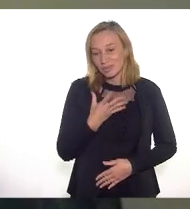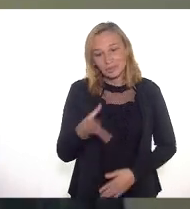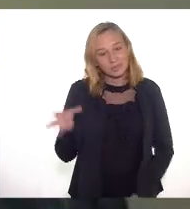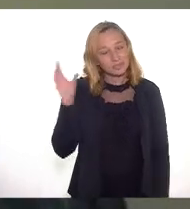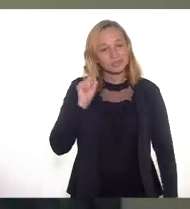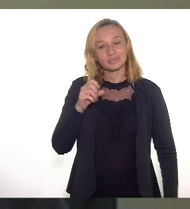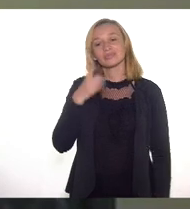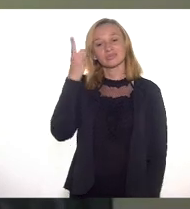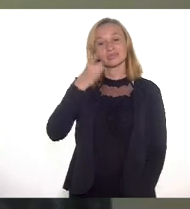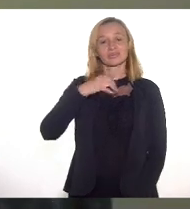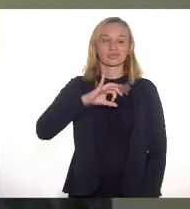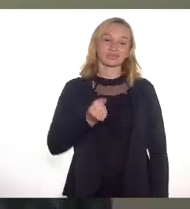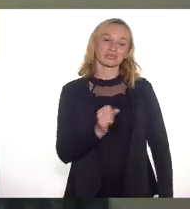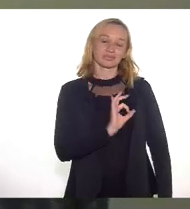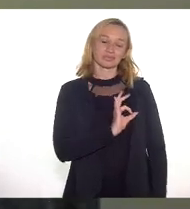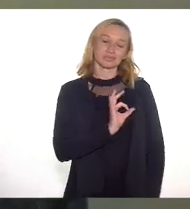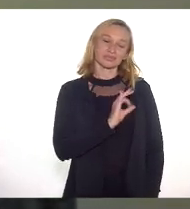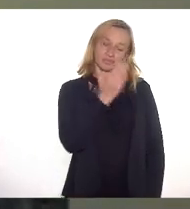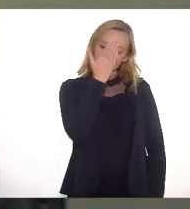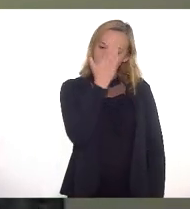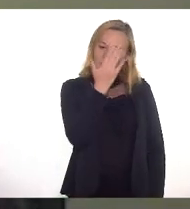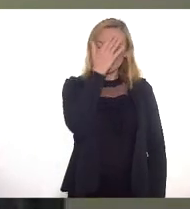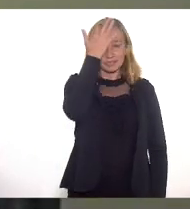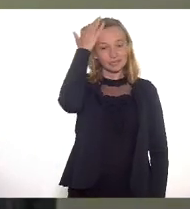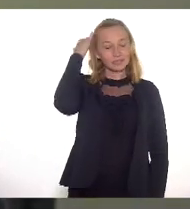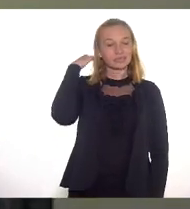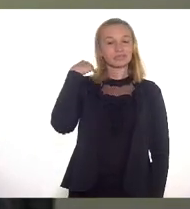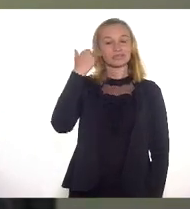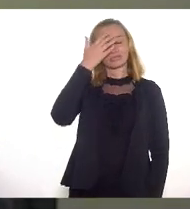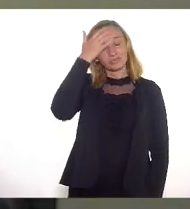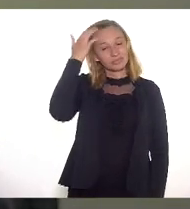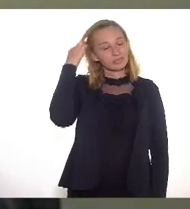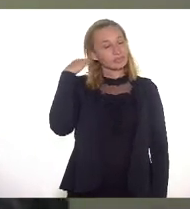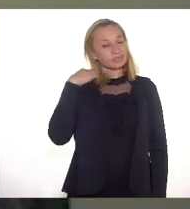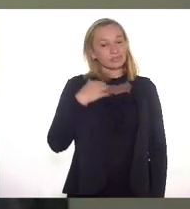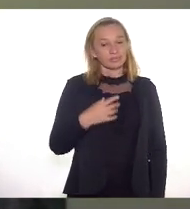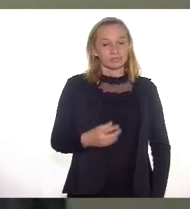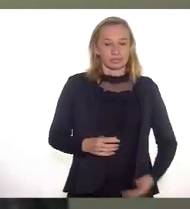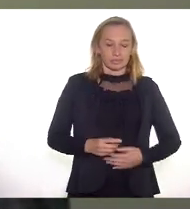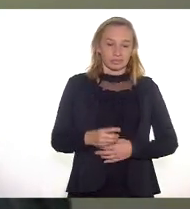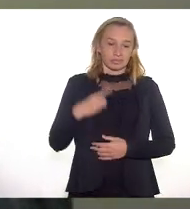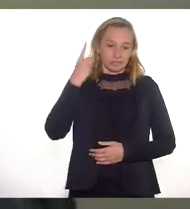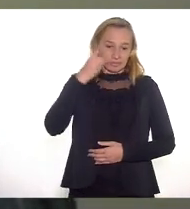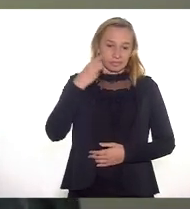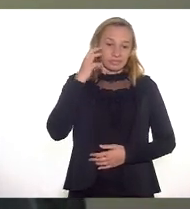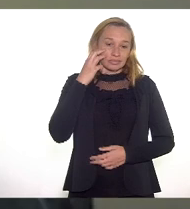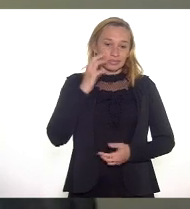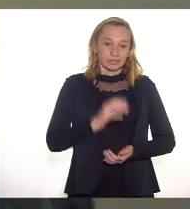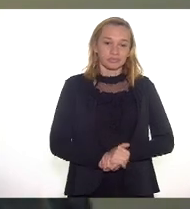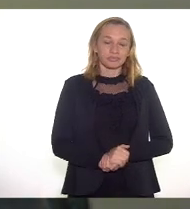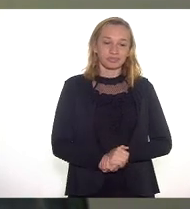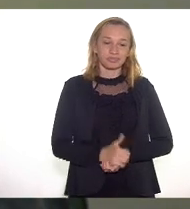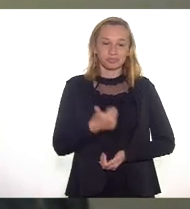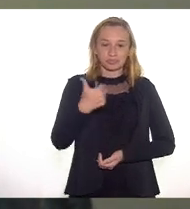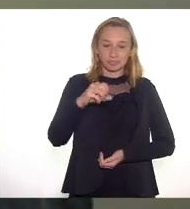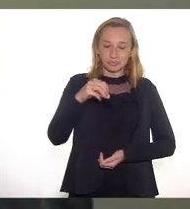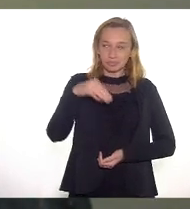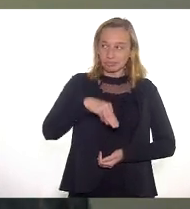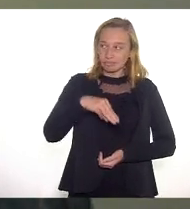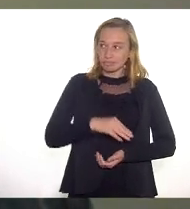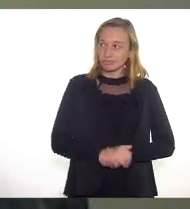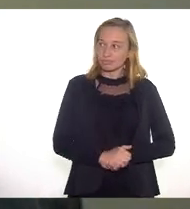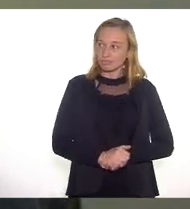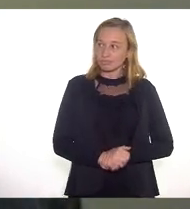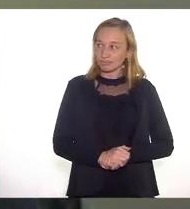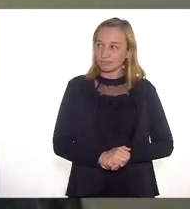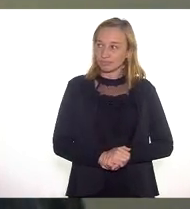deputada Eliomar. Obrigada. Próximo orador inscrito é o deputado Valdec Carneiro. Vossa Excelência tem 10